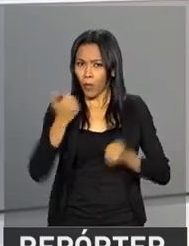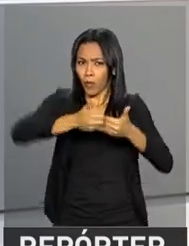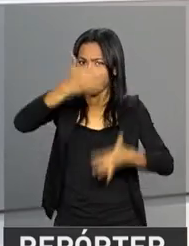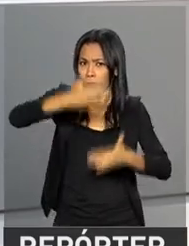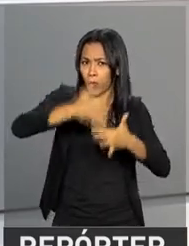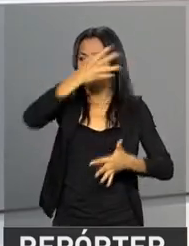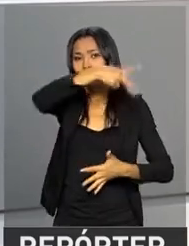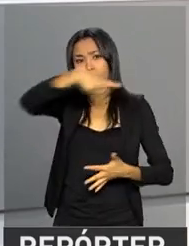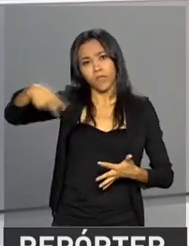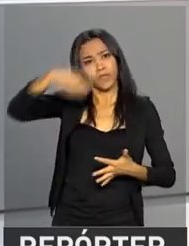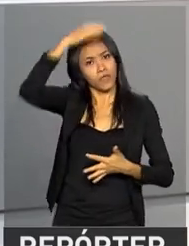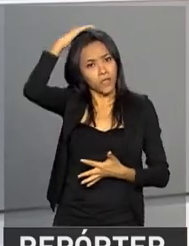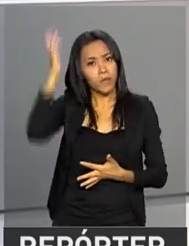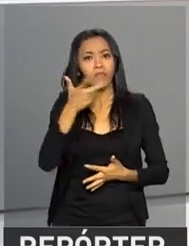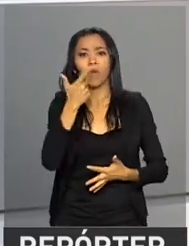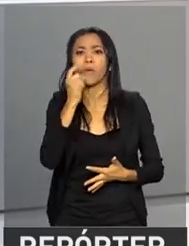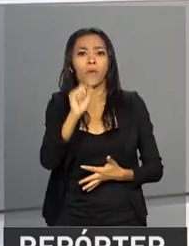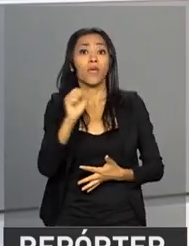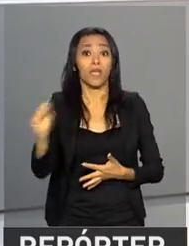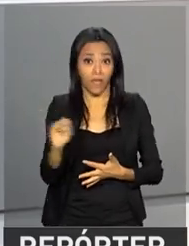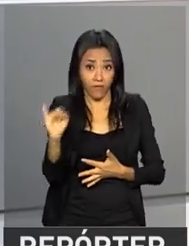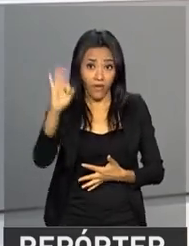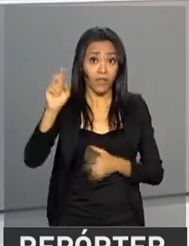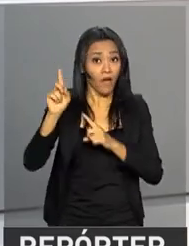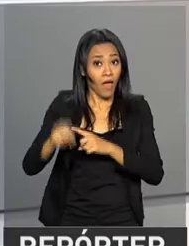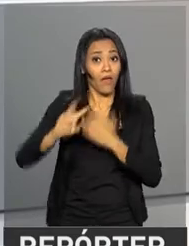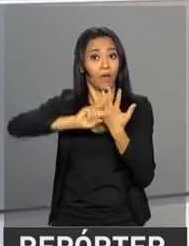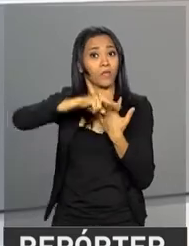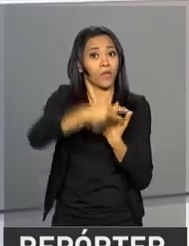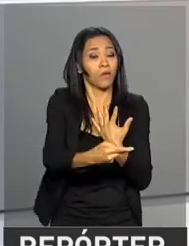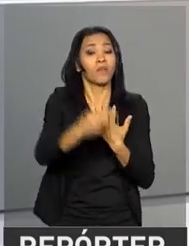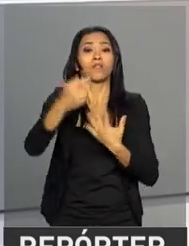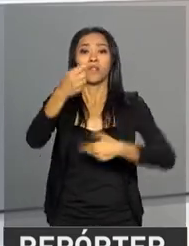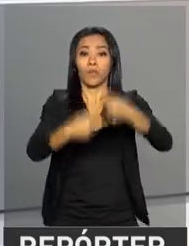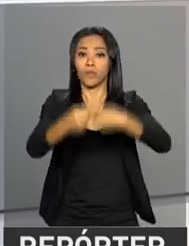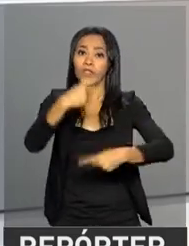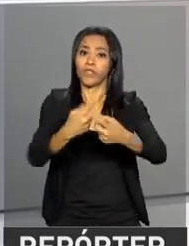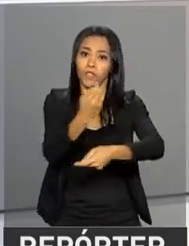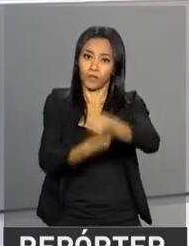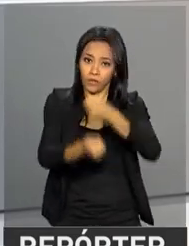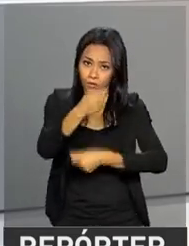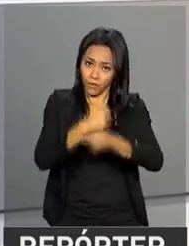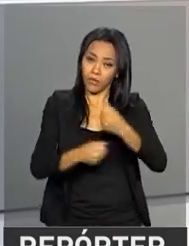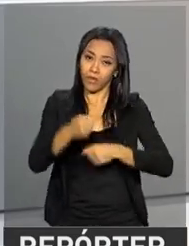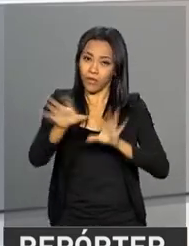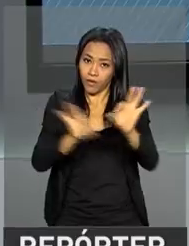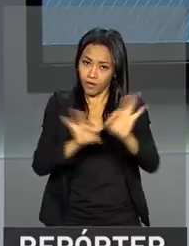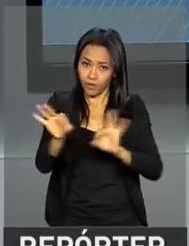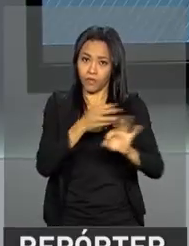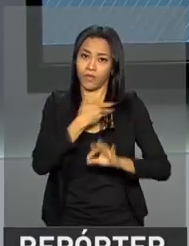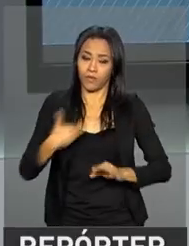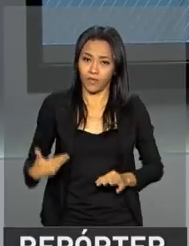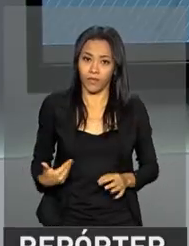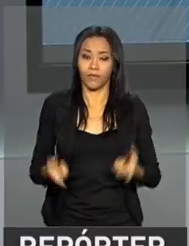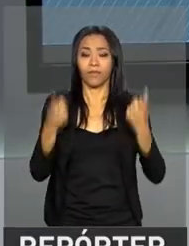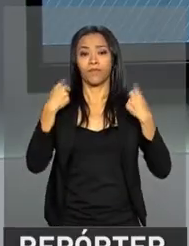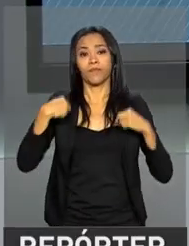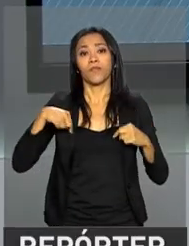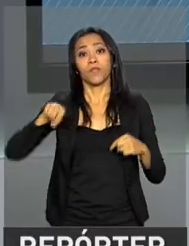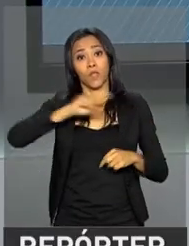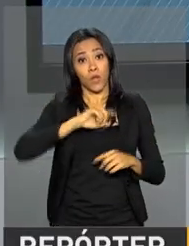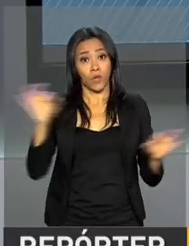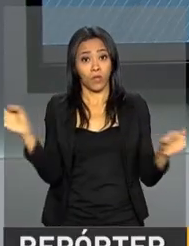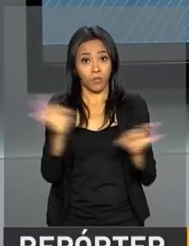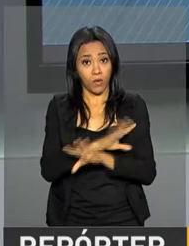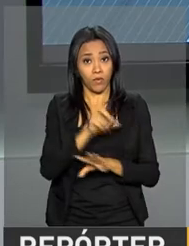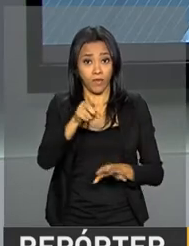comentou que o resultado da inflação é reflexo da política econômica adotada pelo governo nós ficamos por aqui você